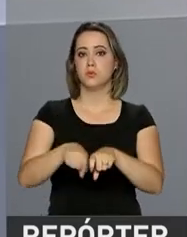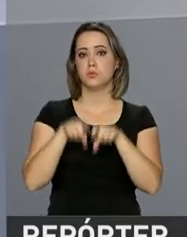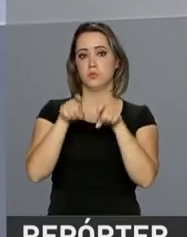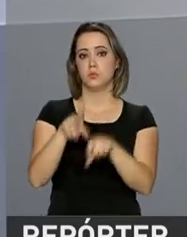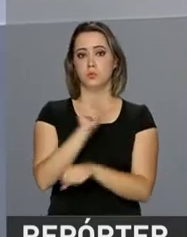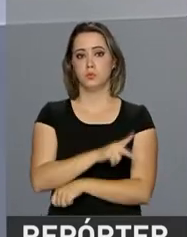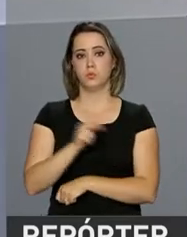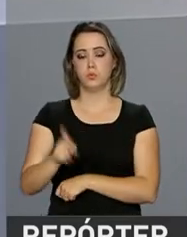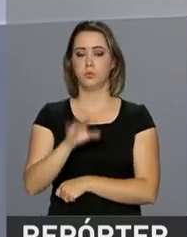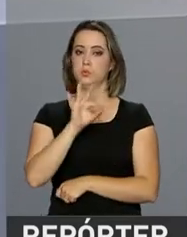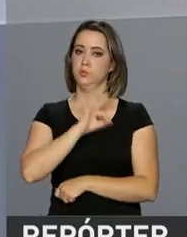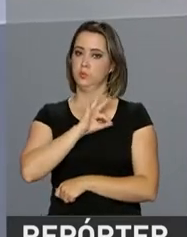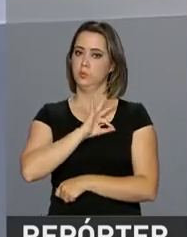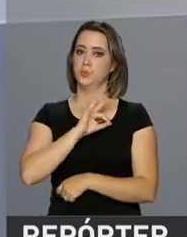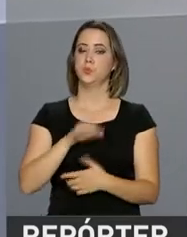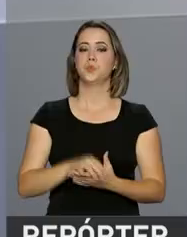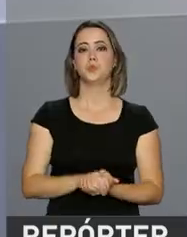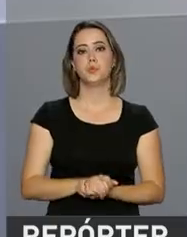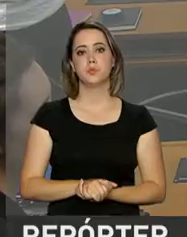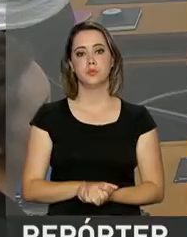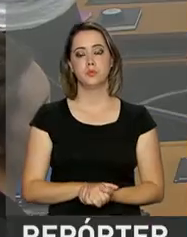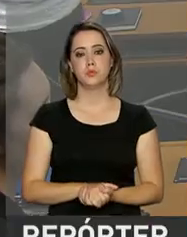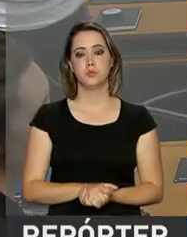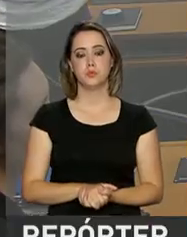rurais, professores e policiais.